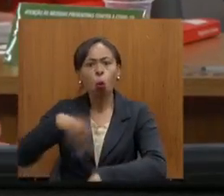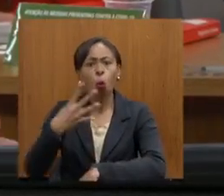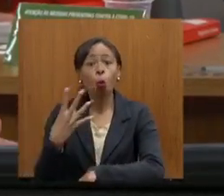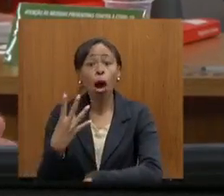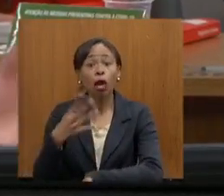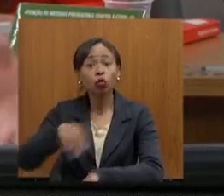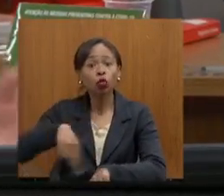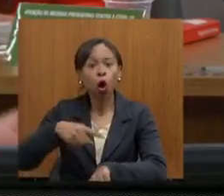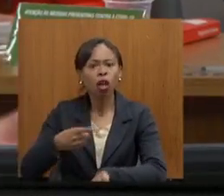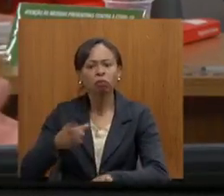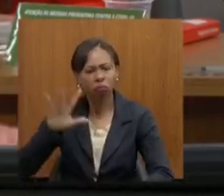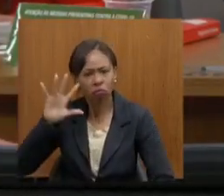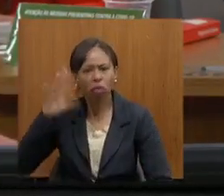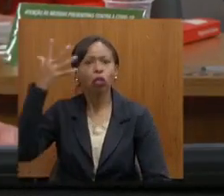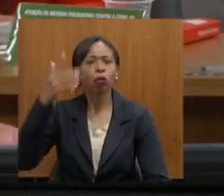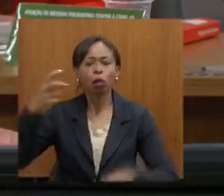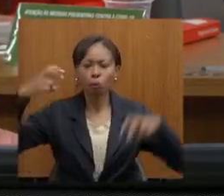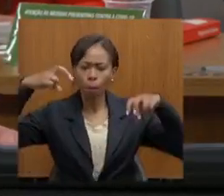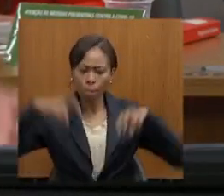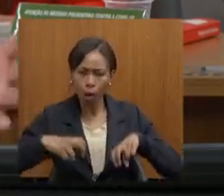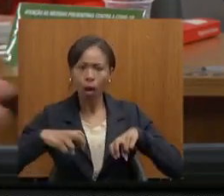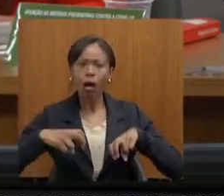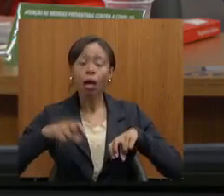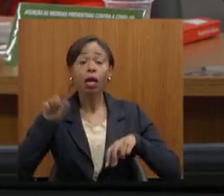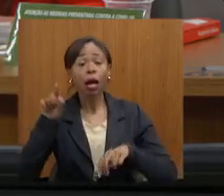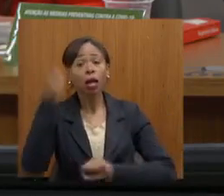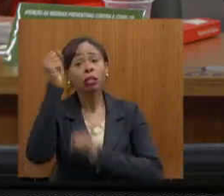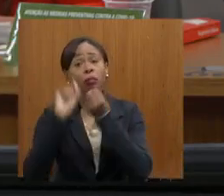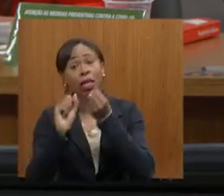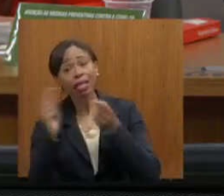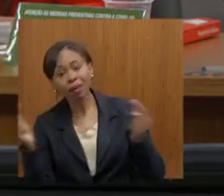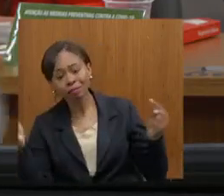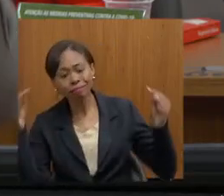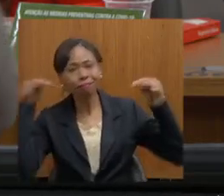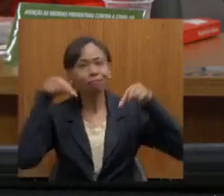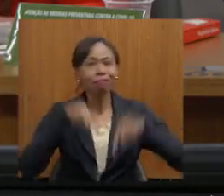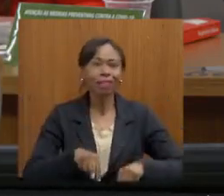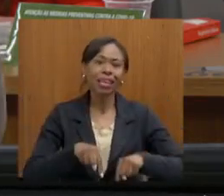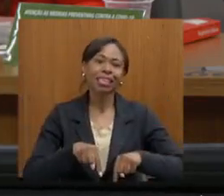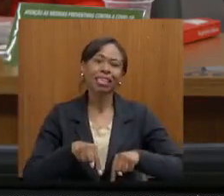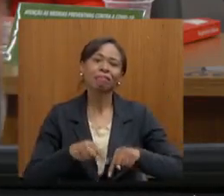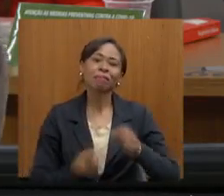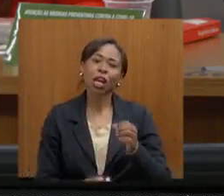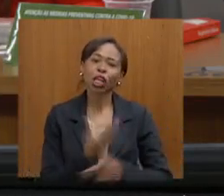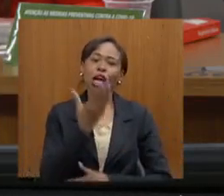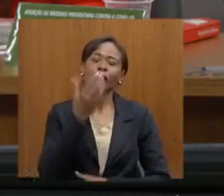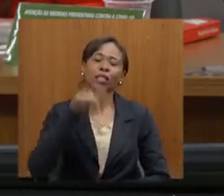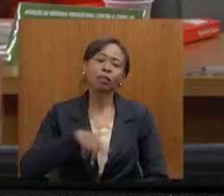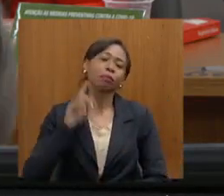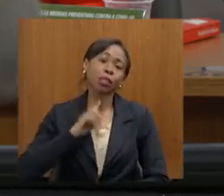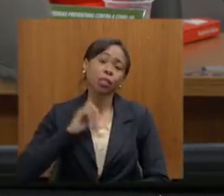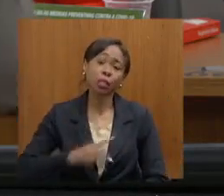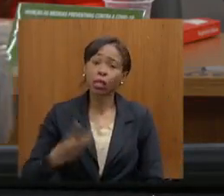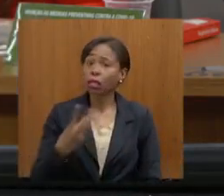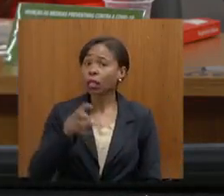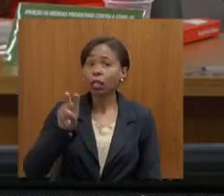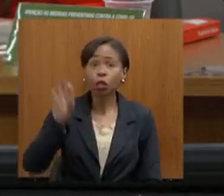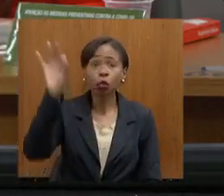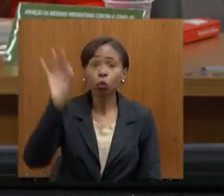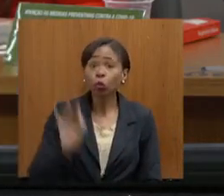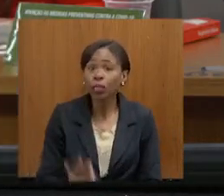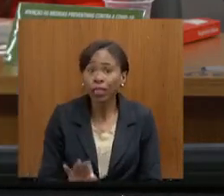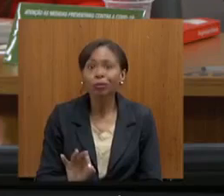resolver o problema em 4 horas e assim empresa veio para Minas hoje Minas Gerais É 35% como esse